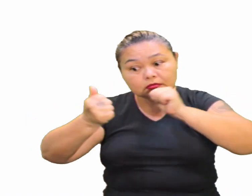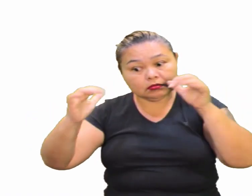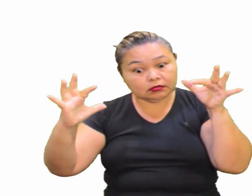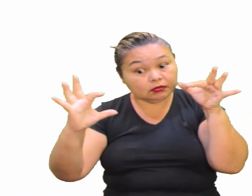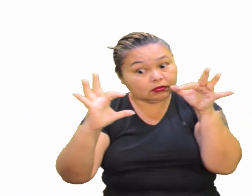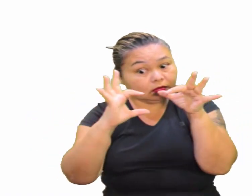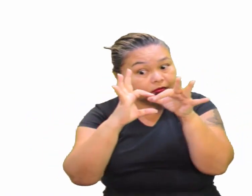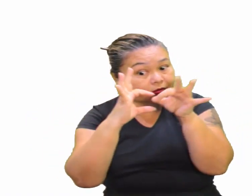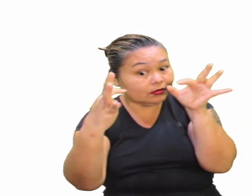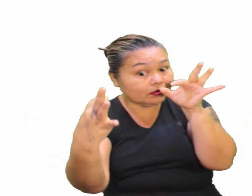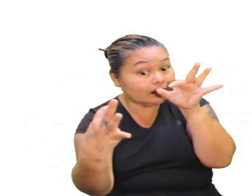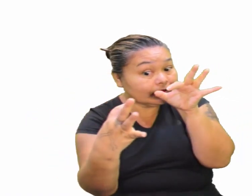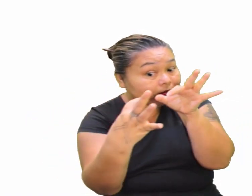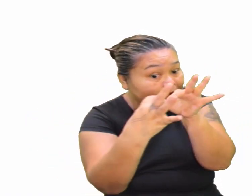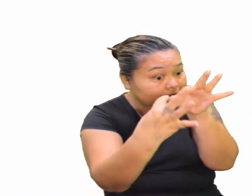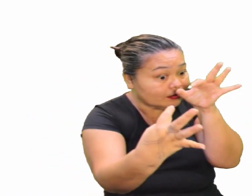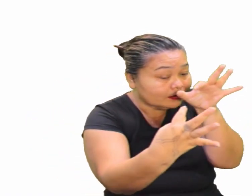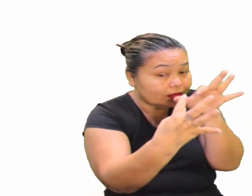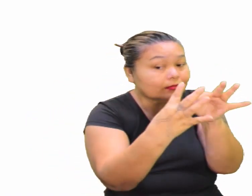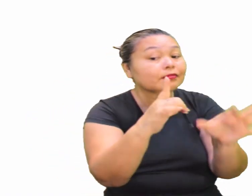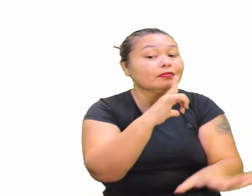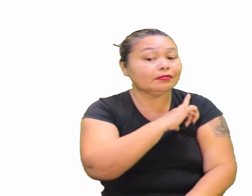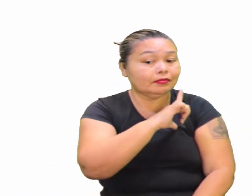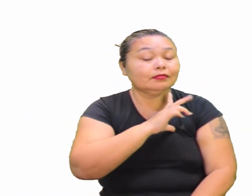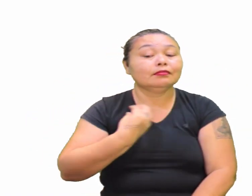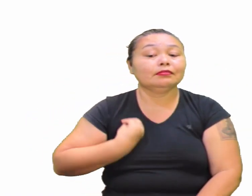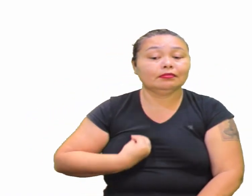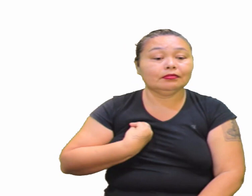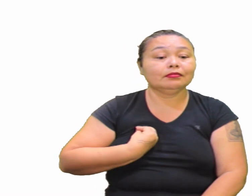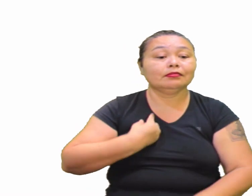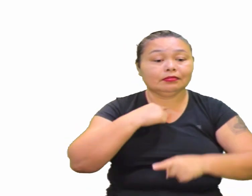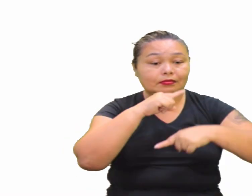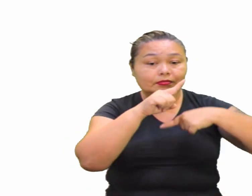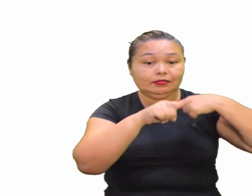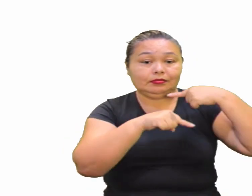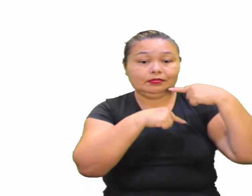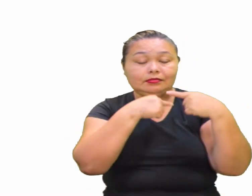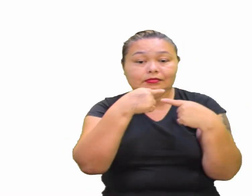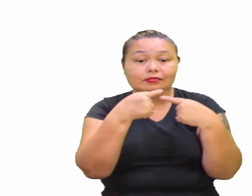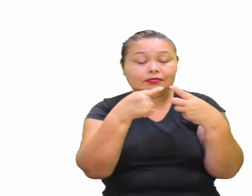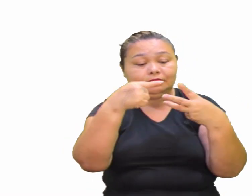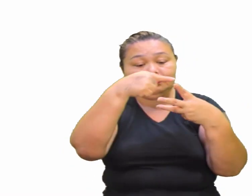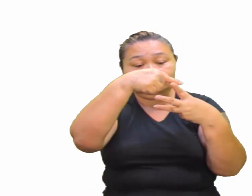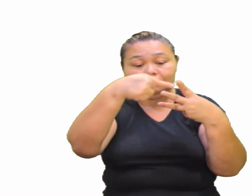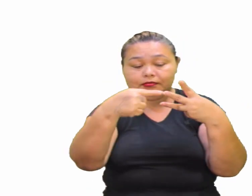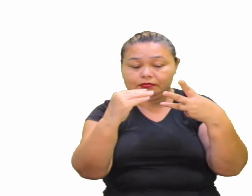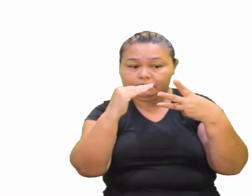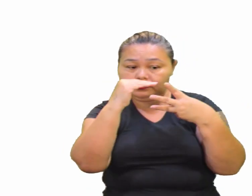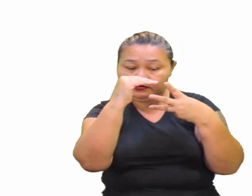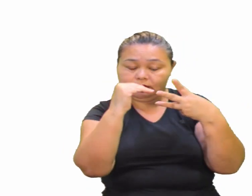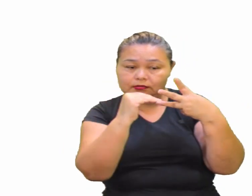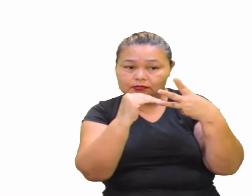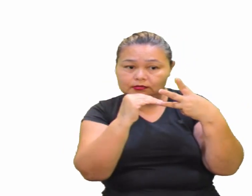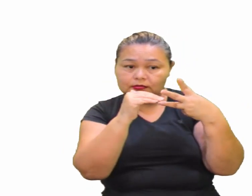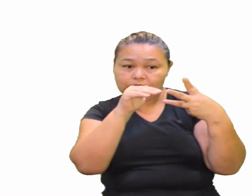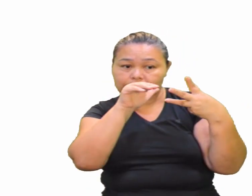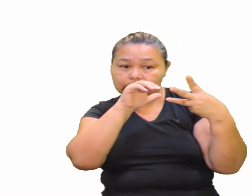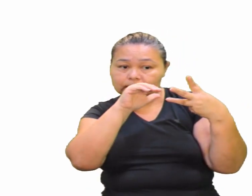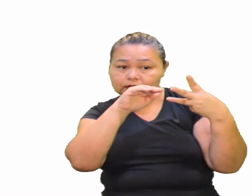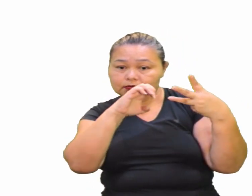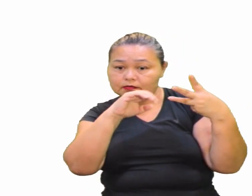os micro-organismos presentes também. Que a gente a sucessão ecológica passa por três fases. A